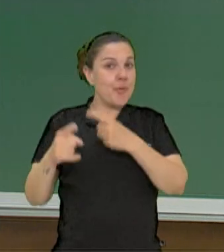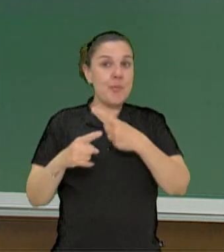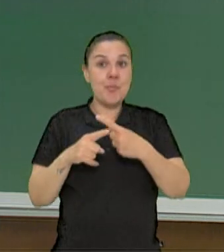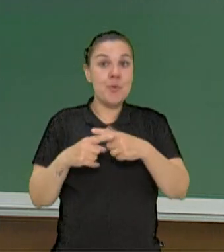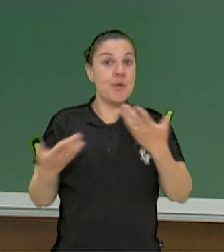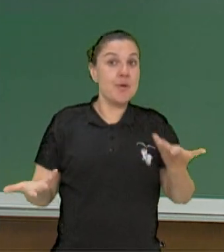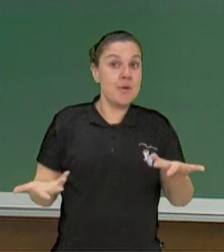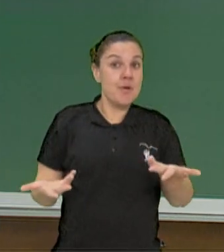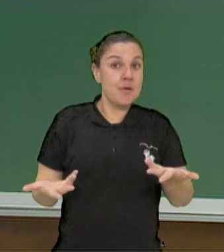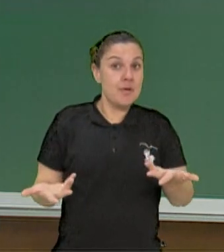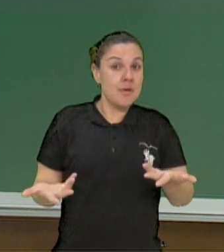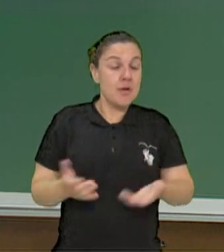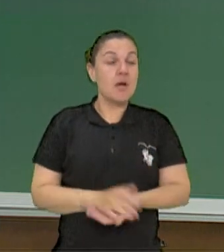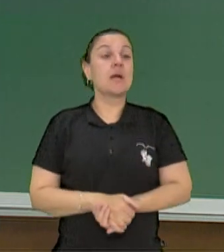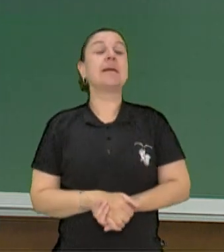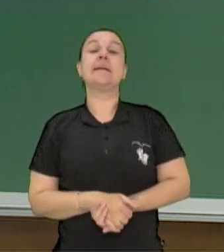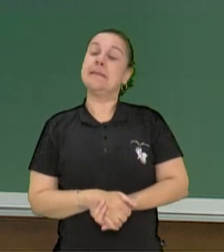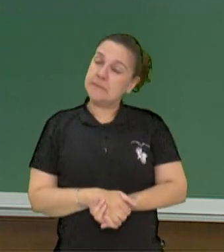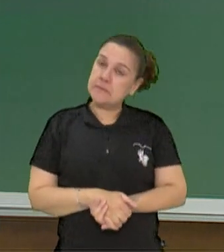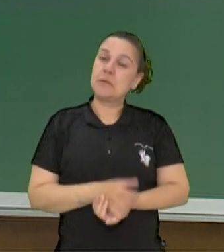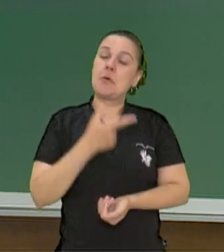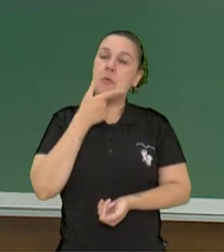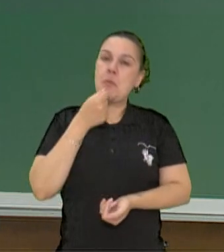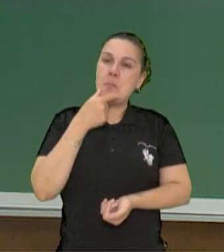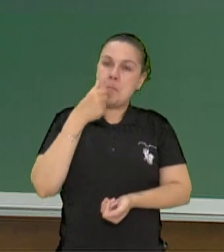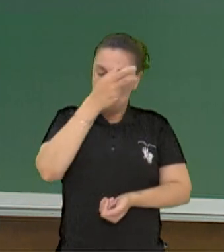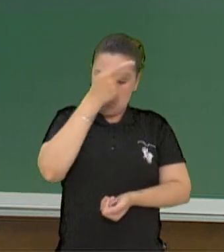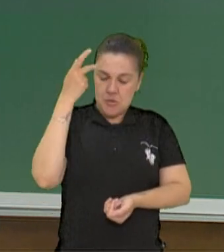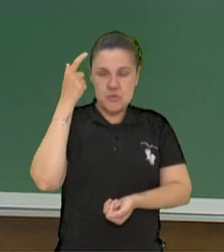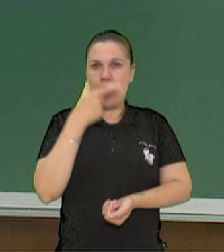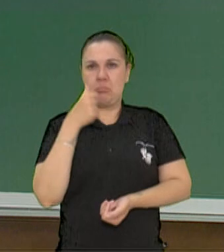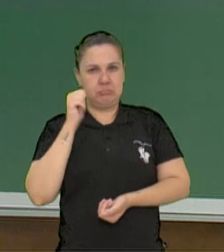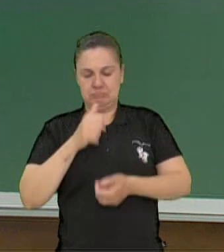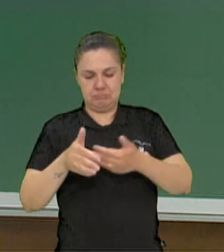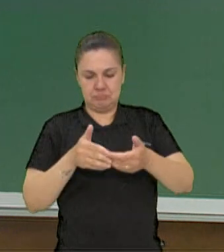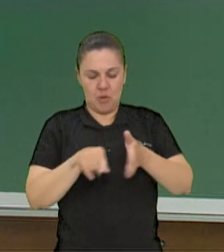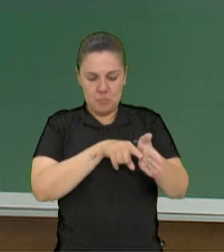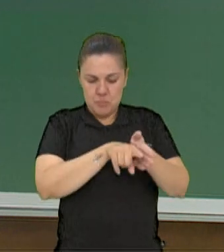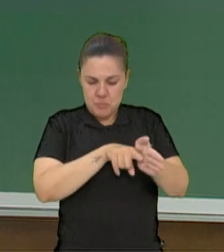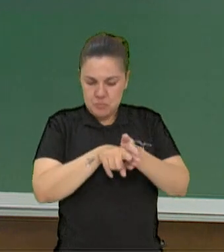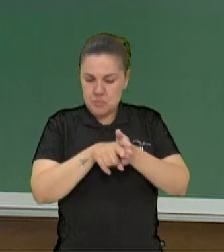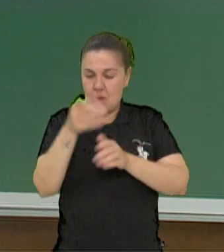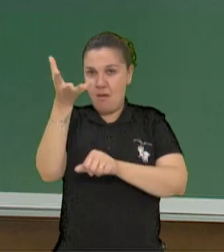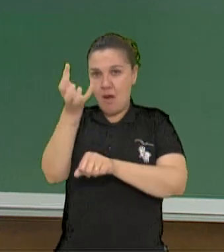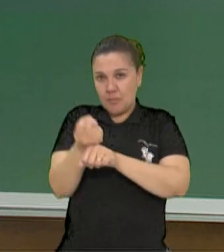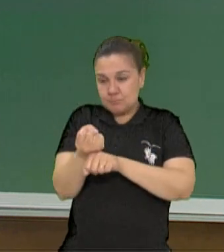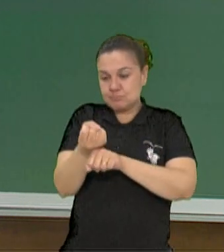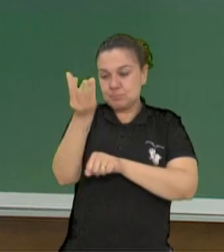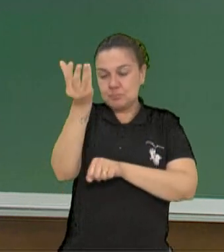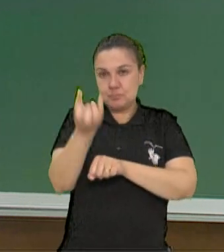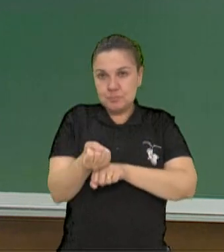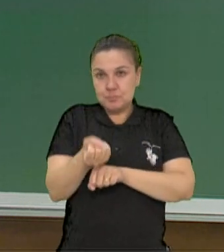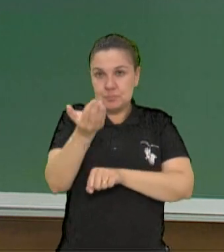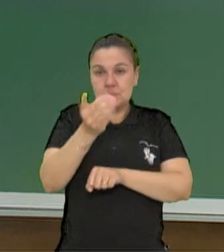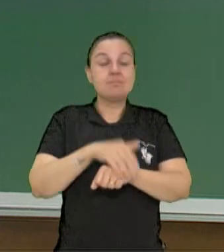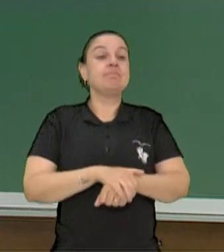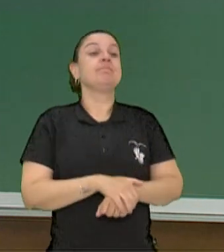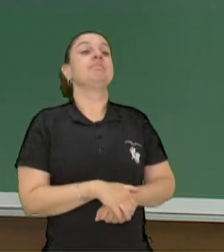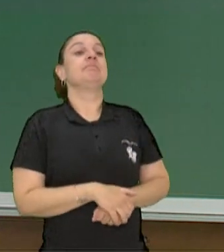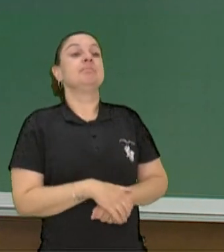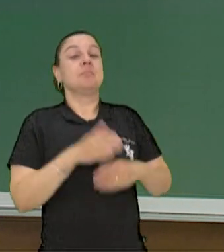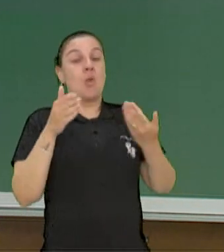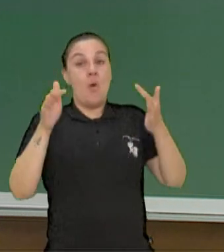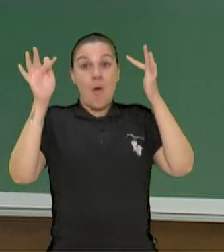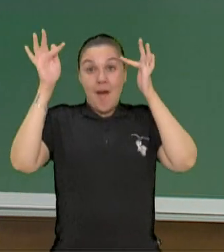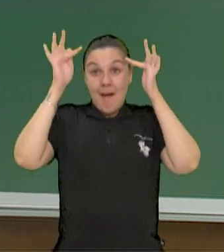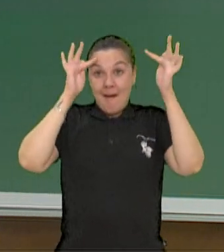temperatura elevada? Aí os caras começaram a fazer análise de emissão e absorção de radiação. Só que, pessoal, a teoria clássica é a